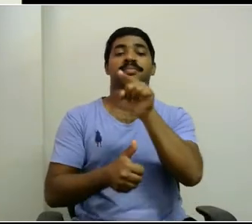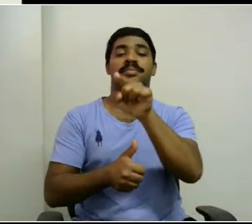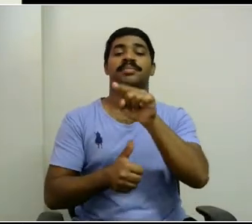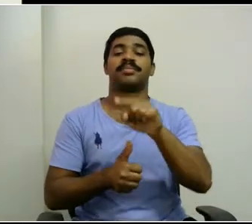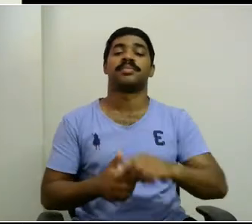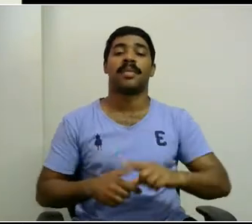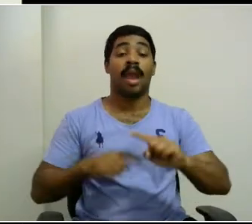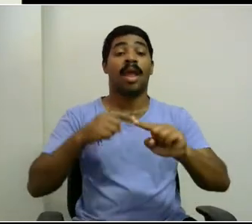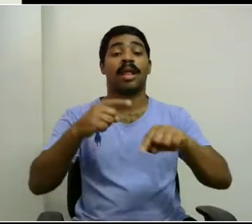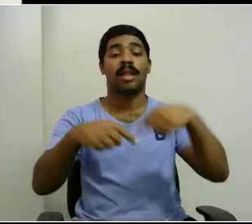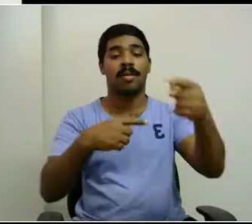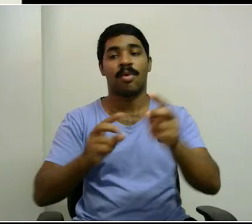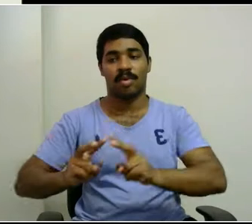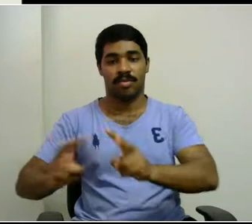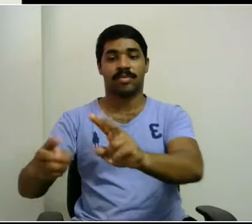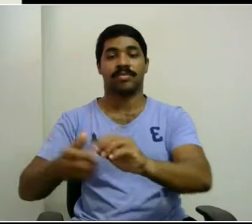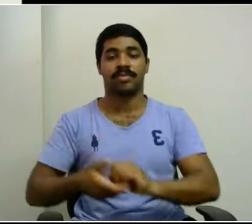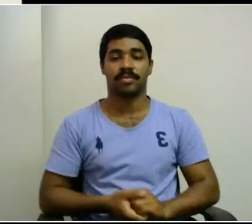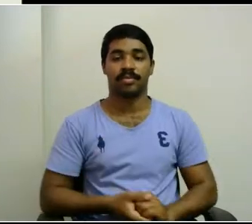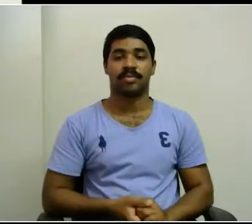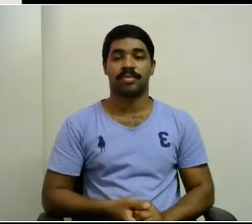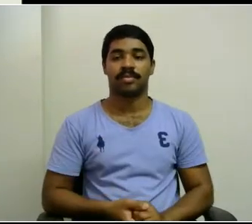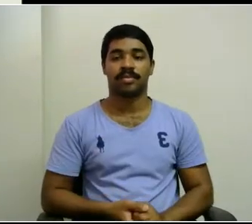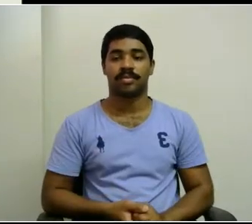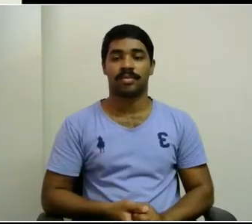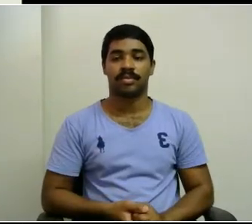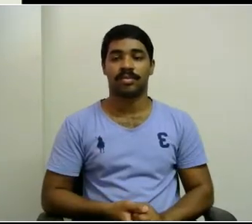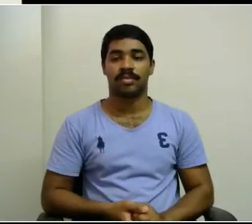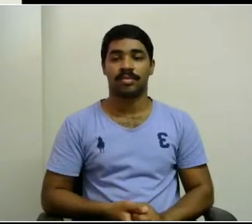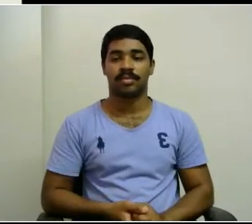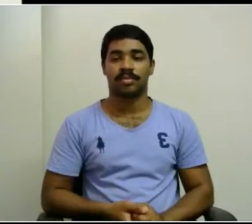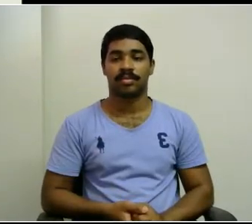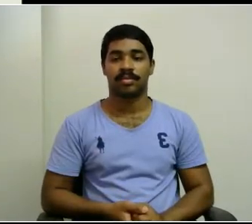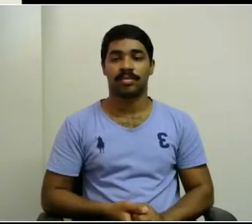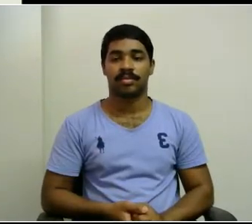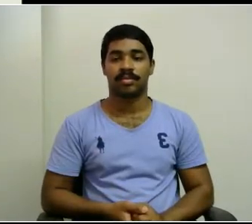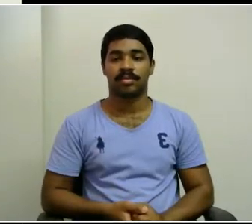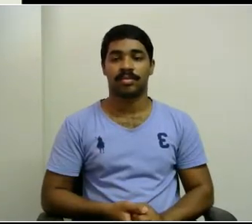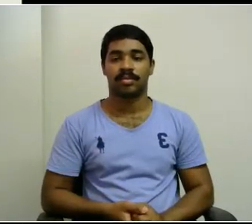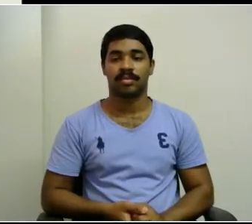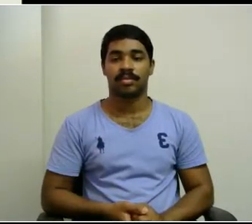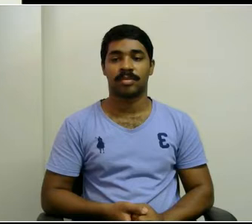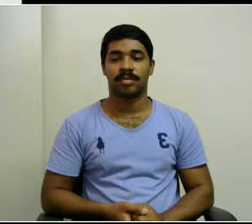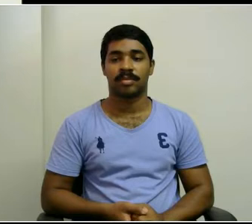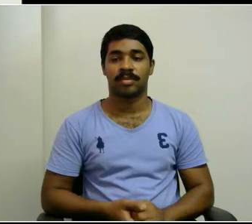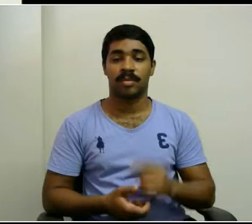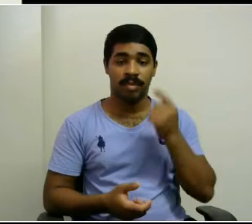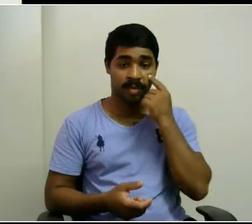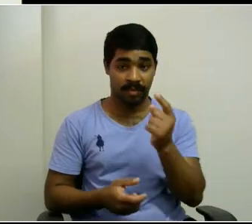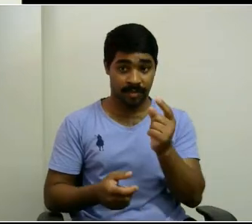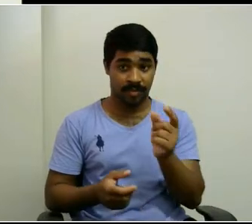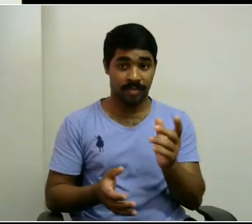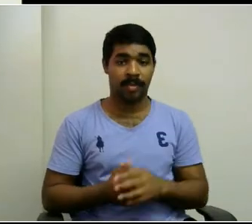dividido para 2, tá? Ó, vamos resolver essa fração. 3, aqui no denominador são diferentes, tá? Então eu vou fazer elas